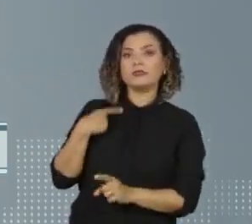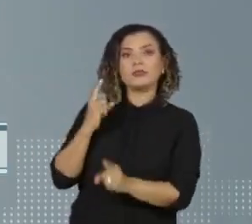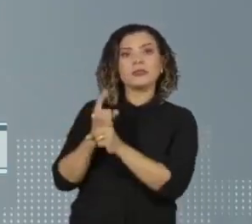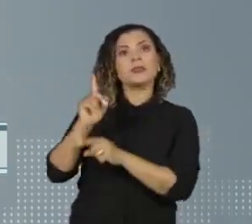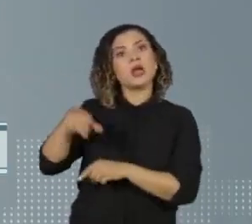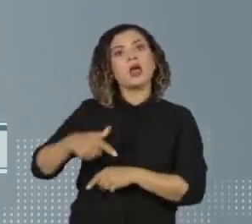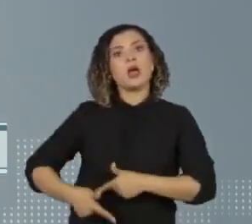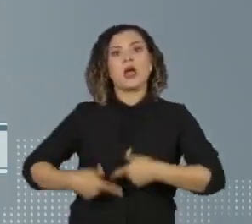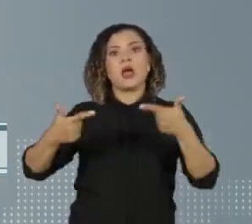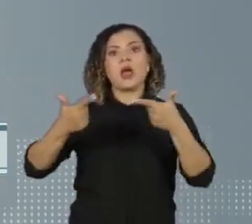armas eram utilizadas para defesa